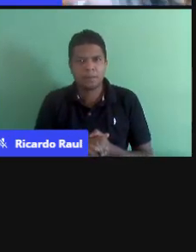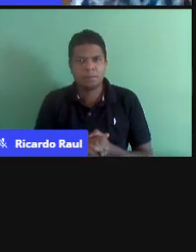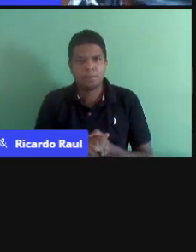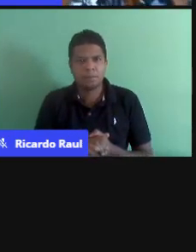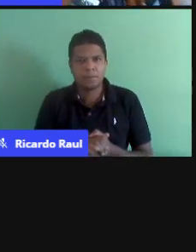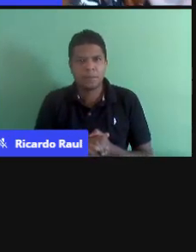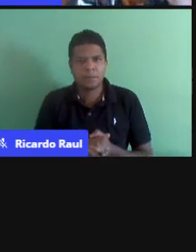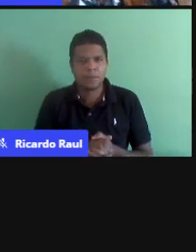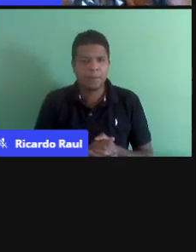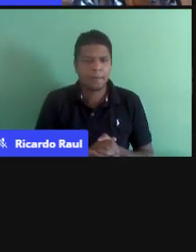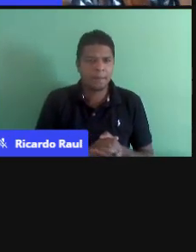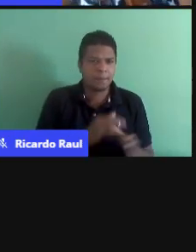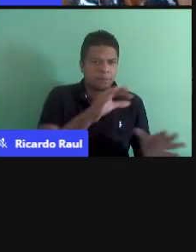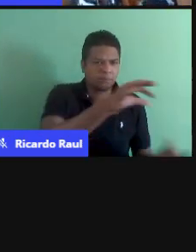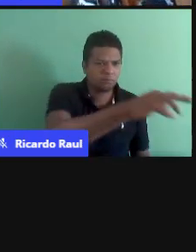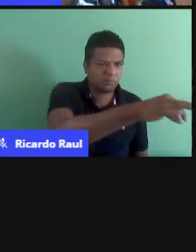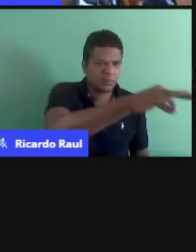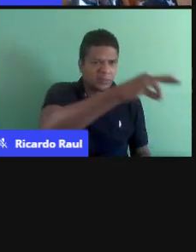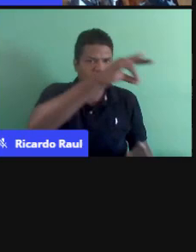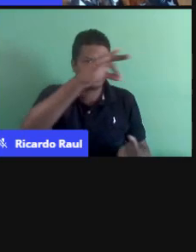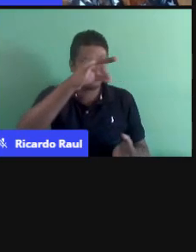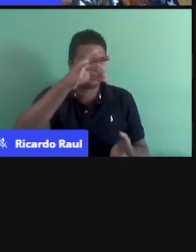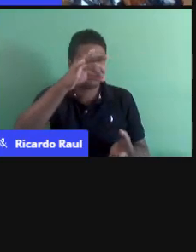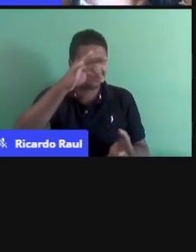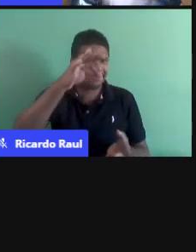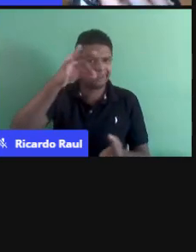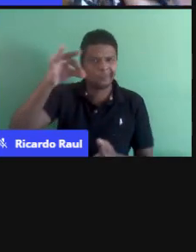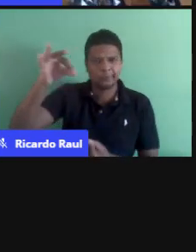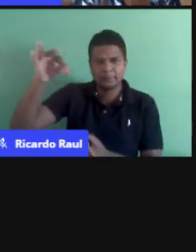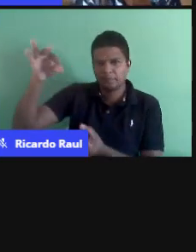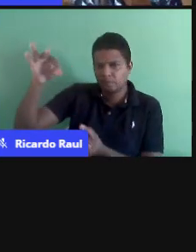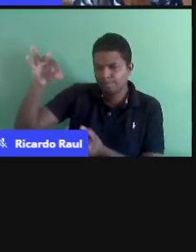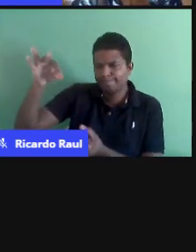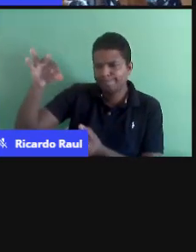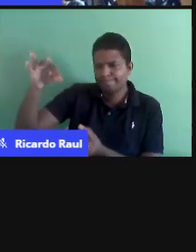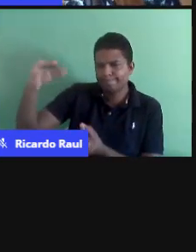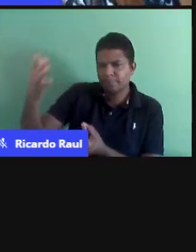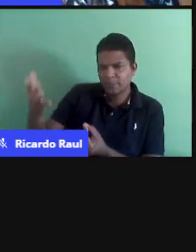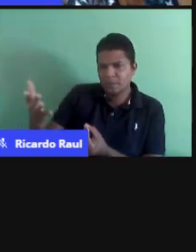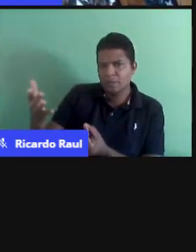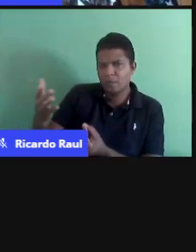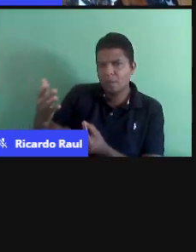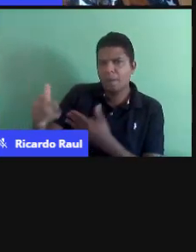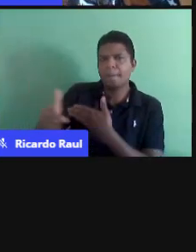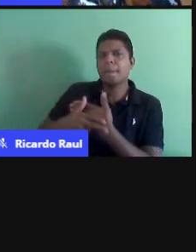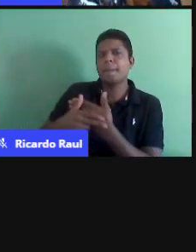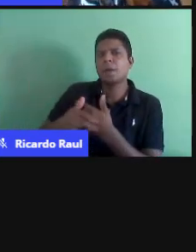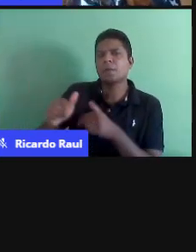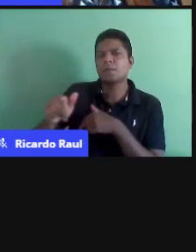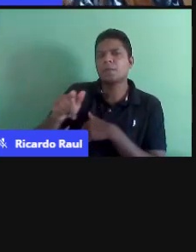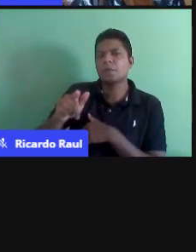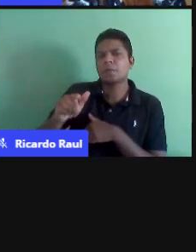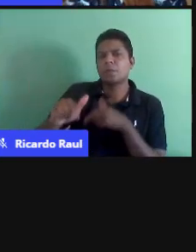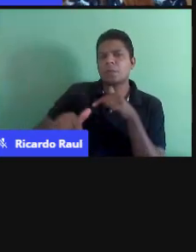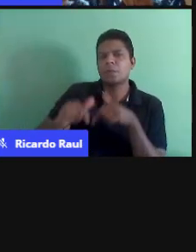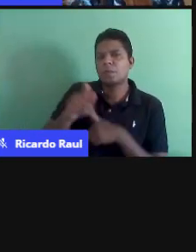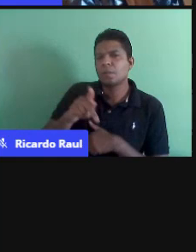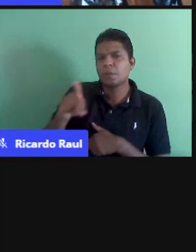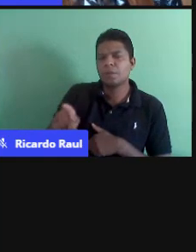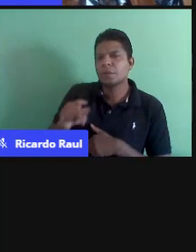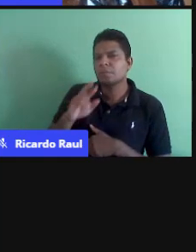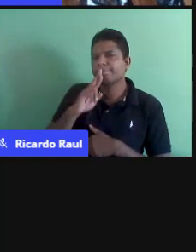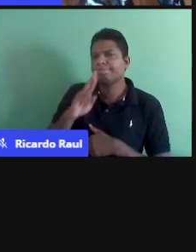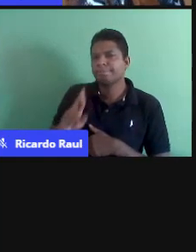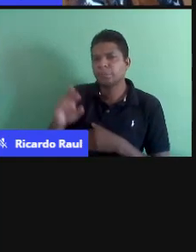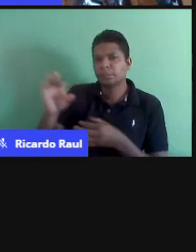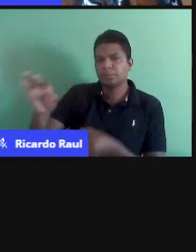Então, nós não podemos intervir no desenho dessa criança, então qual seria o papel do professor, né? E a resposta é